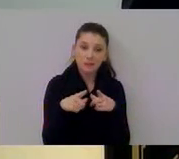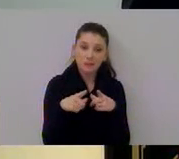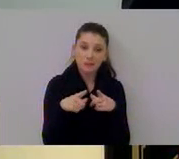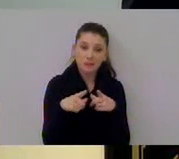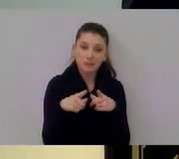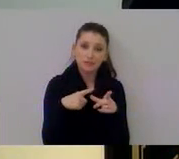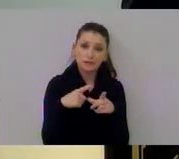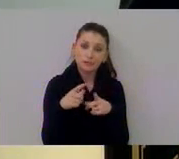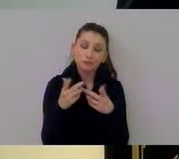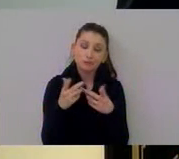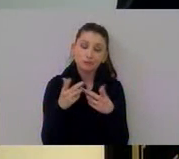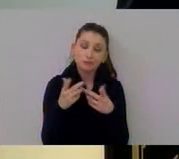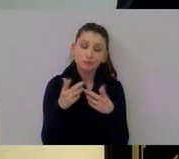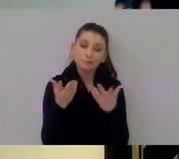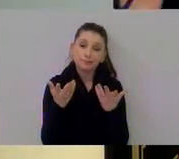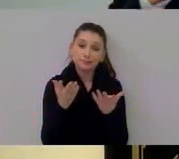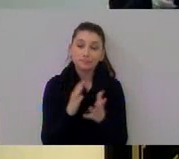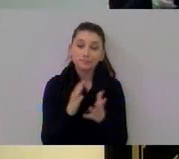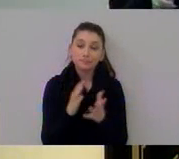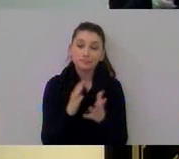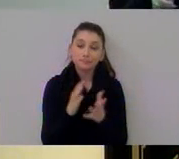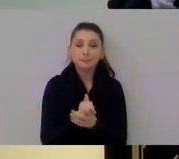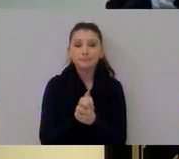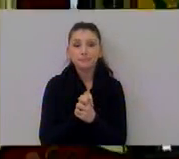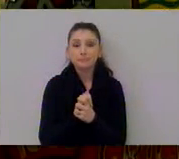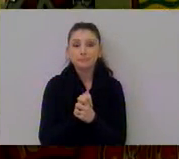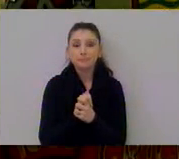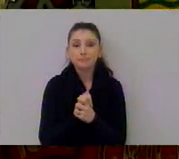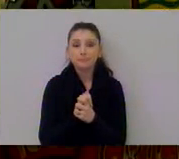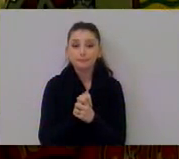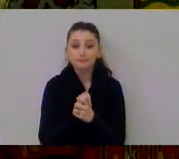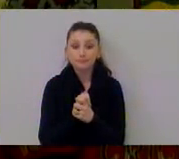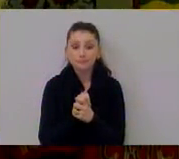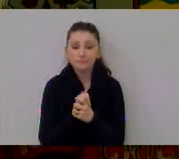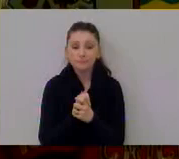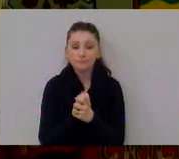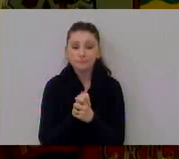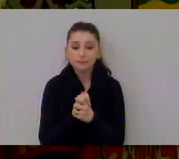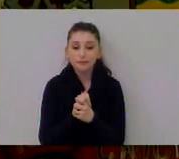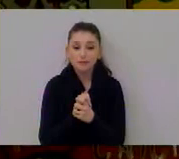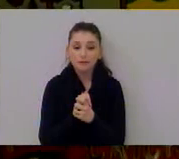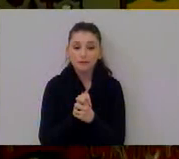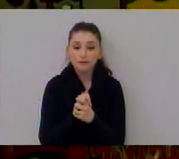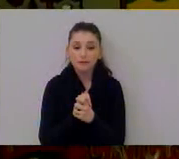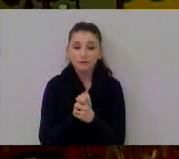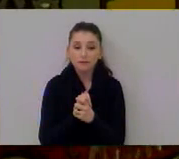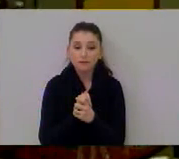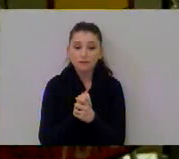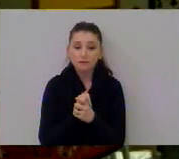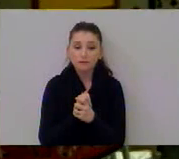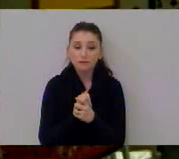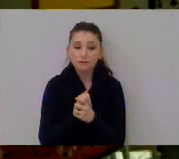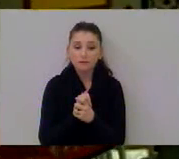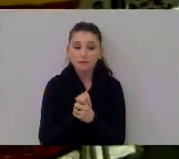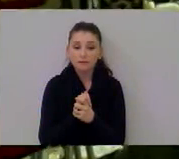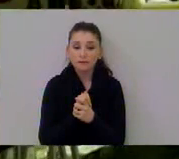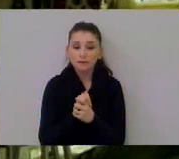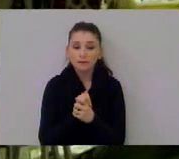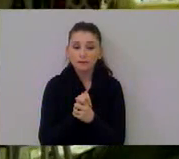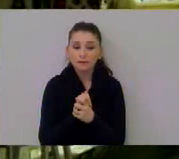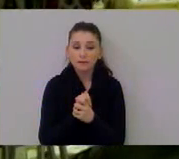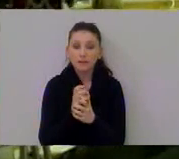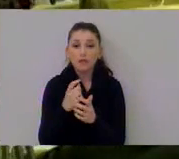e Juarez, o Emerson, eu fiz uma reunião lá